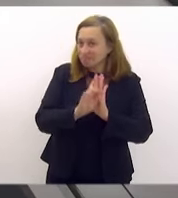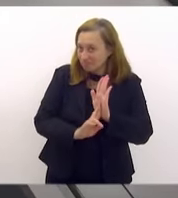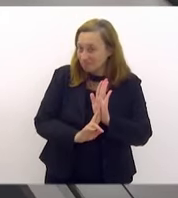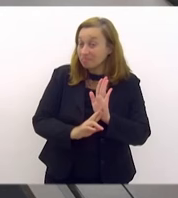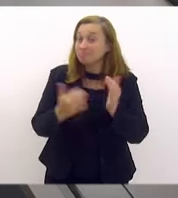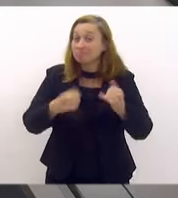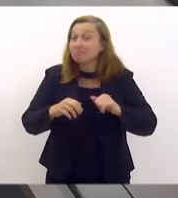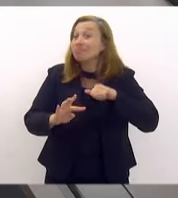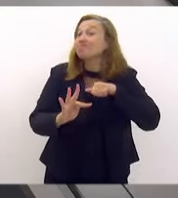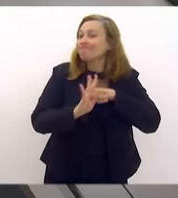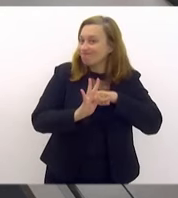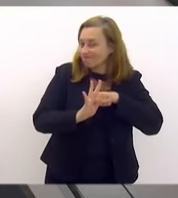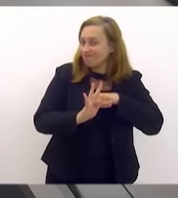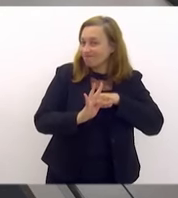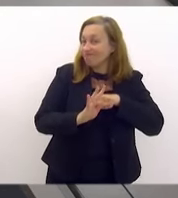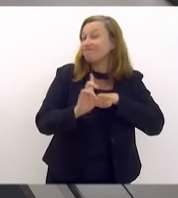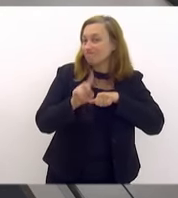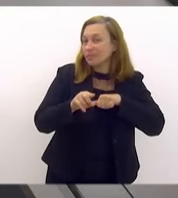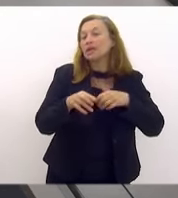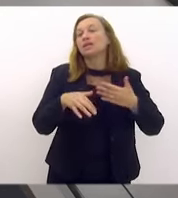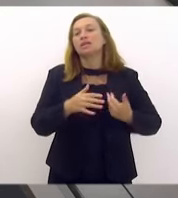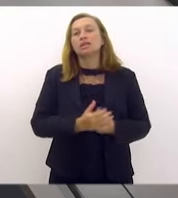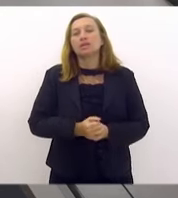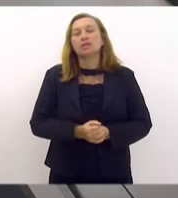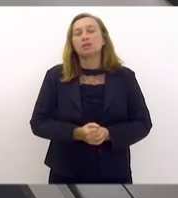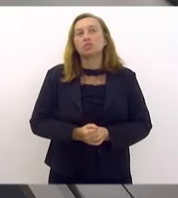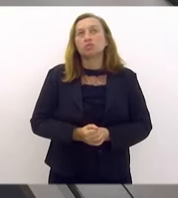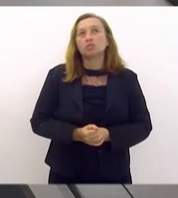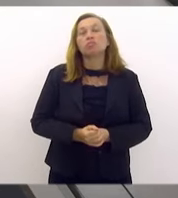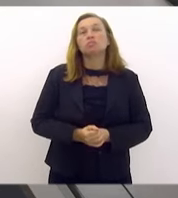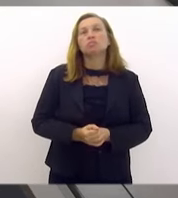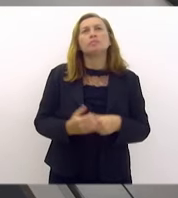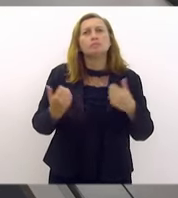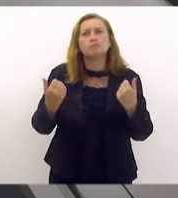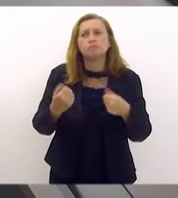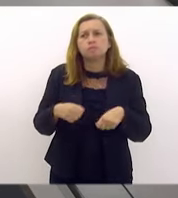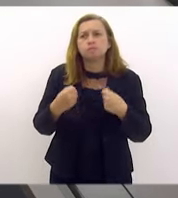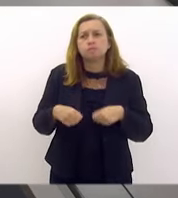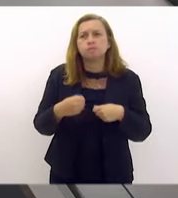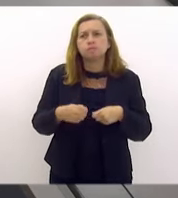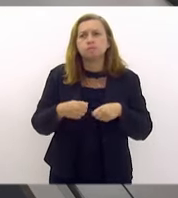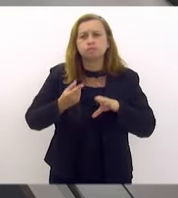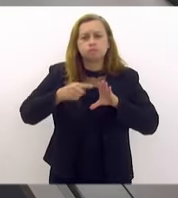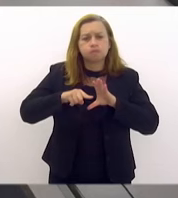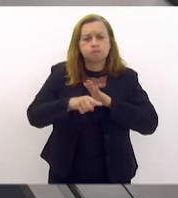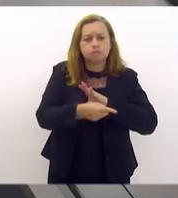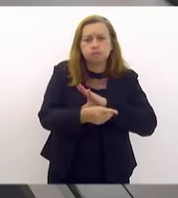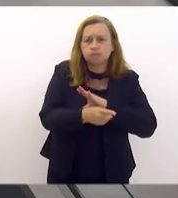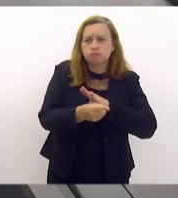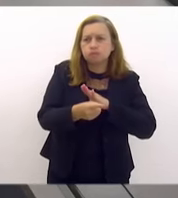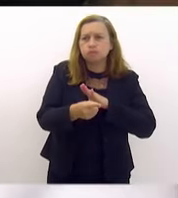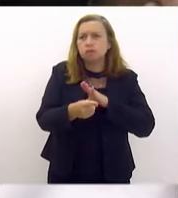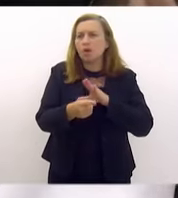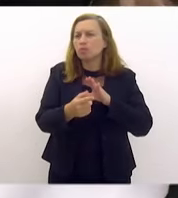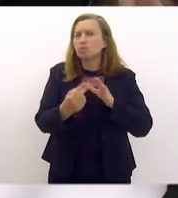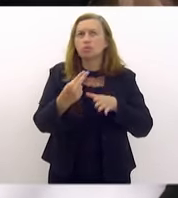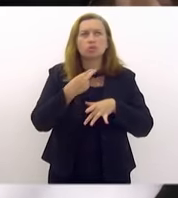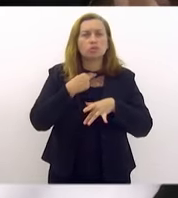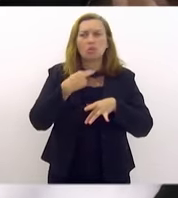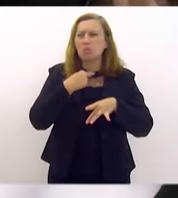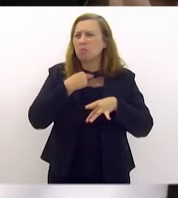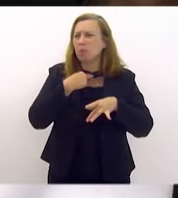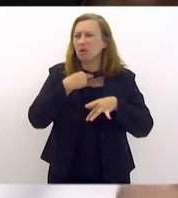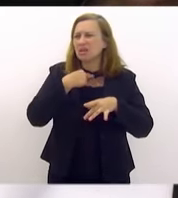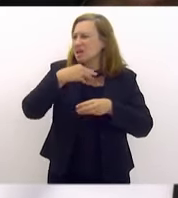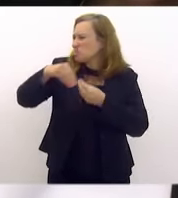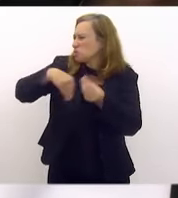técnico né Ele deve estar totalmente despido de qualquer contaminação ideológica e